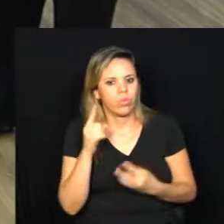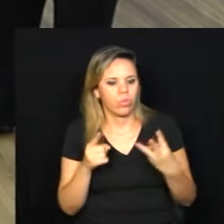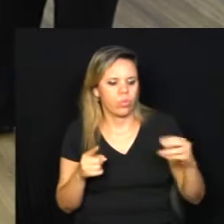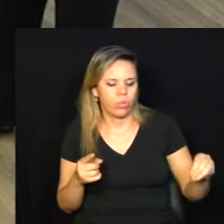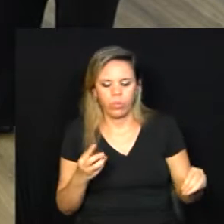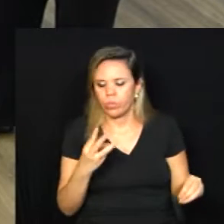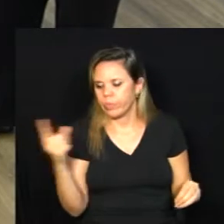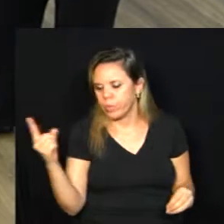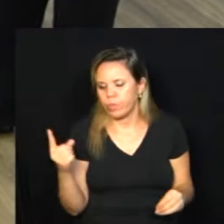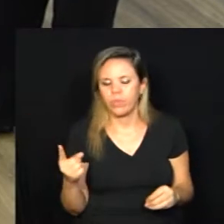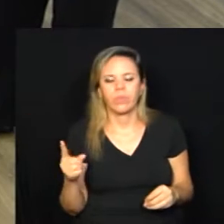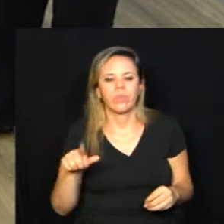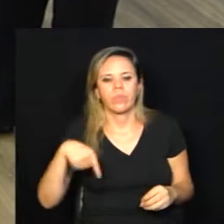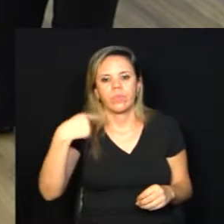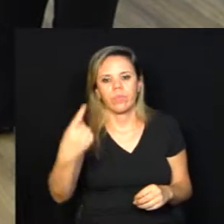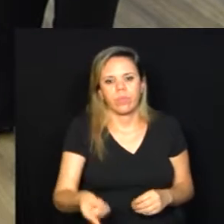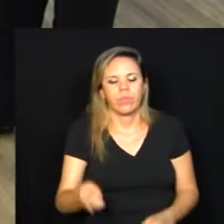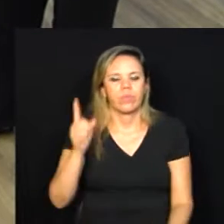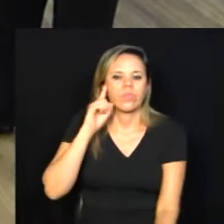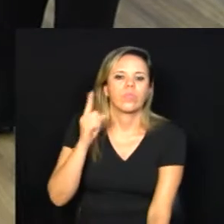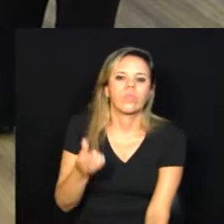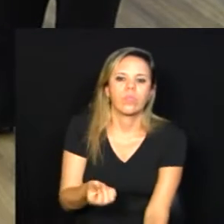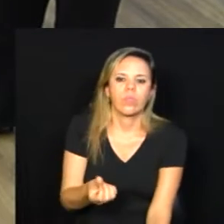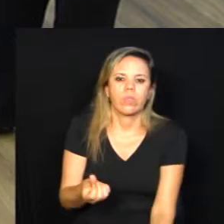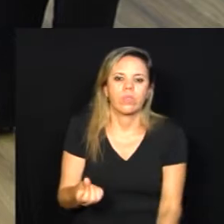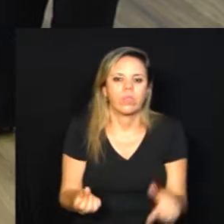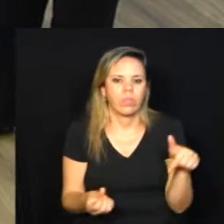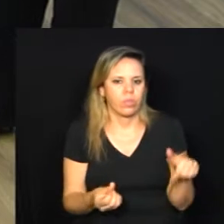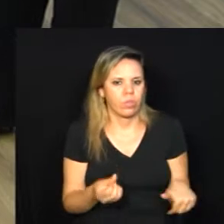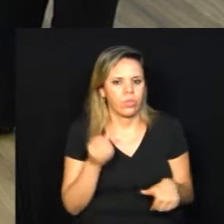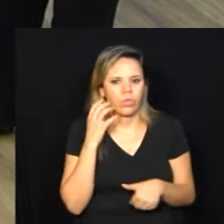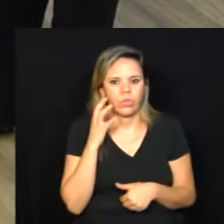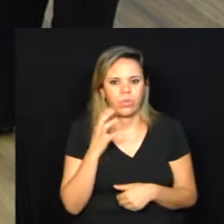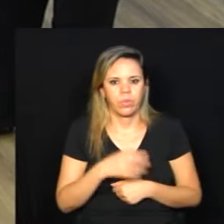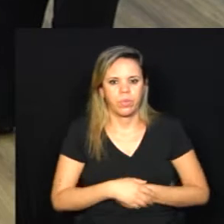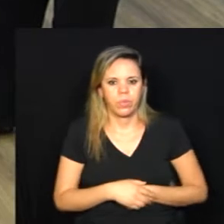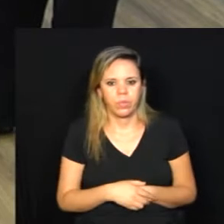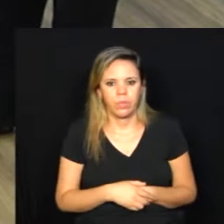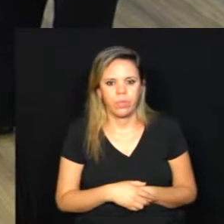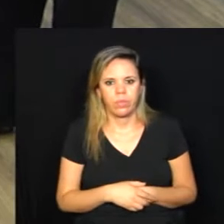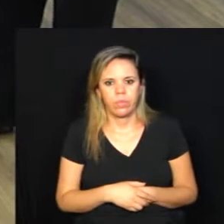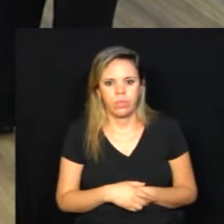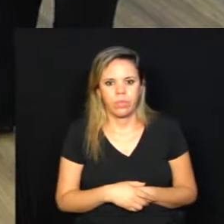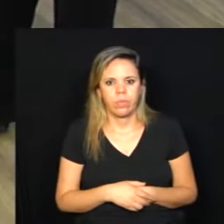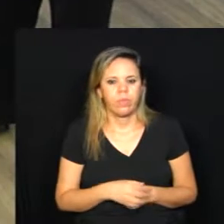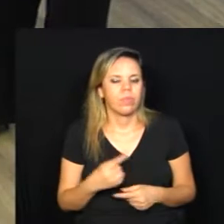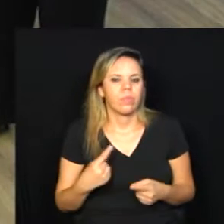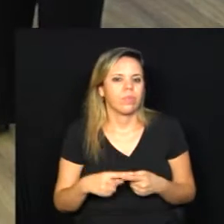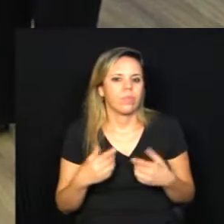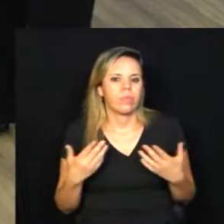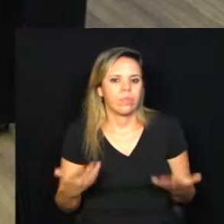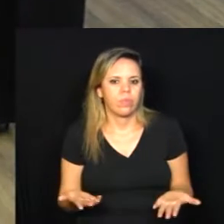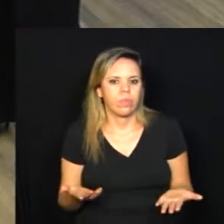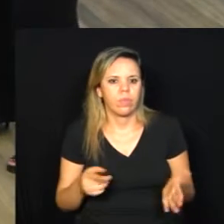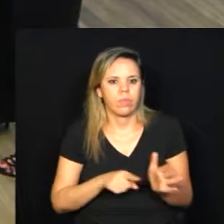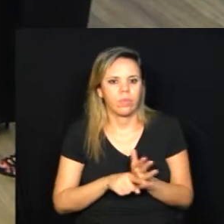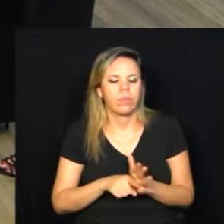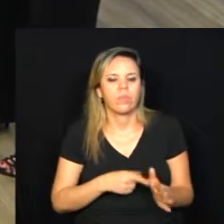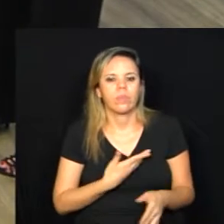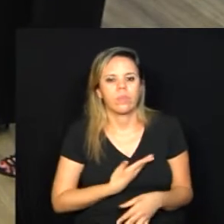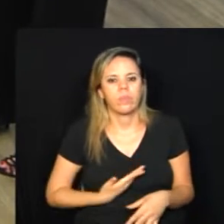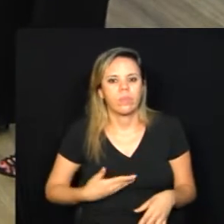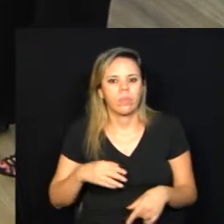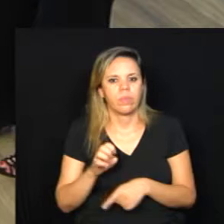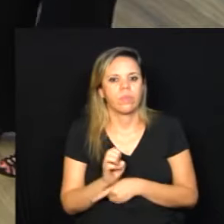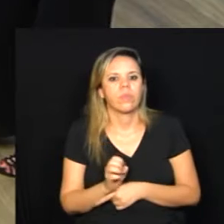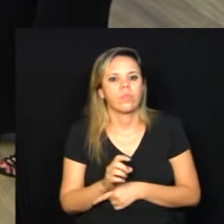e 31 e depois no dia 6 e 7 de fevereiro. Por quê? Porque, de acordo com o governo do estado, só